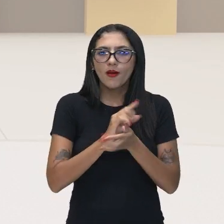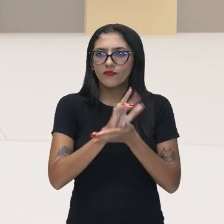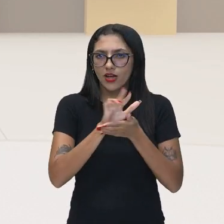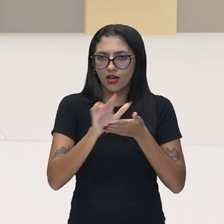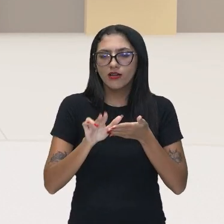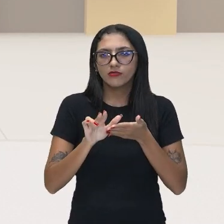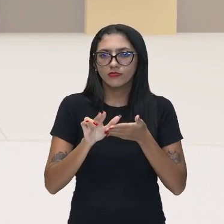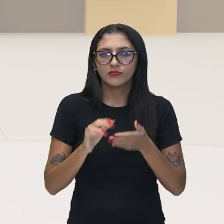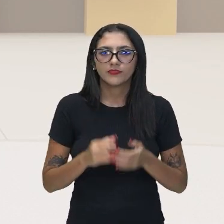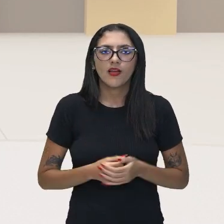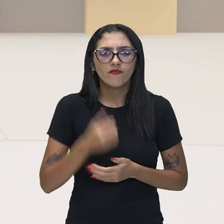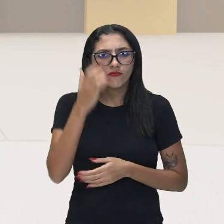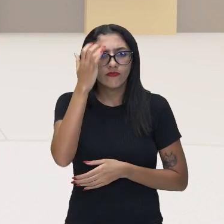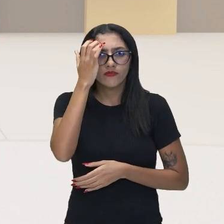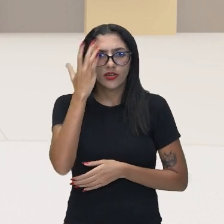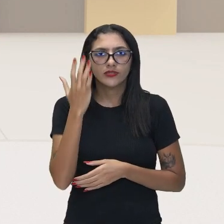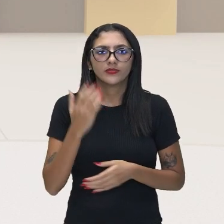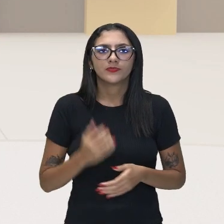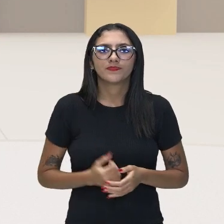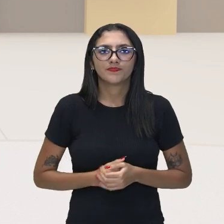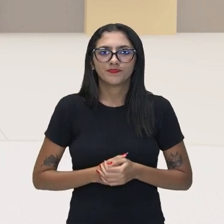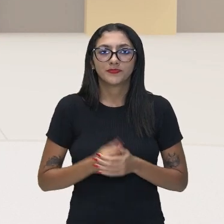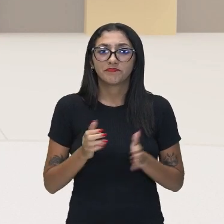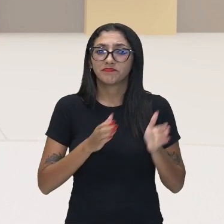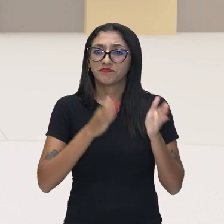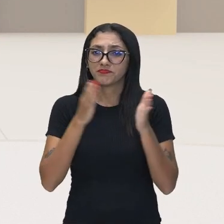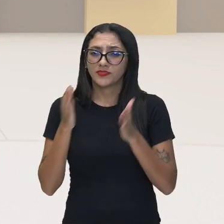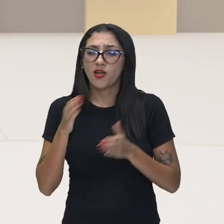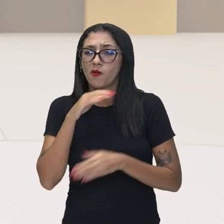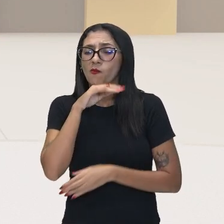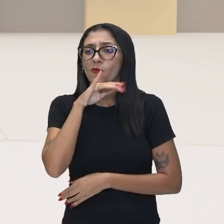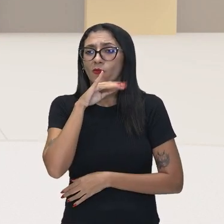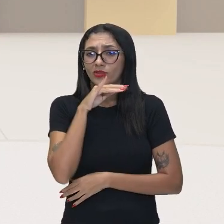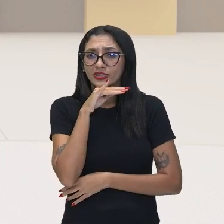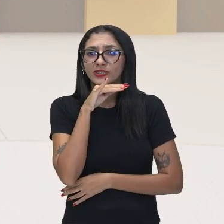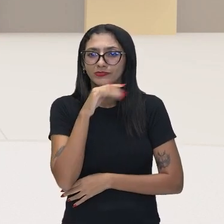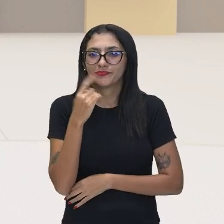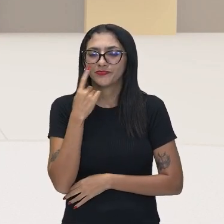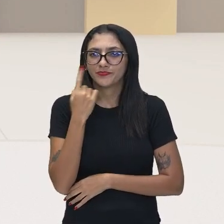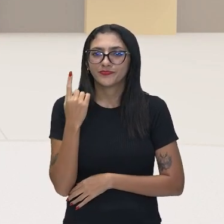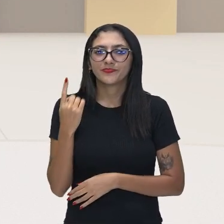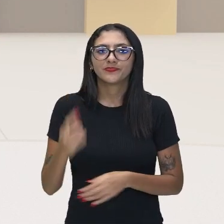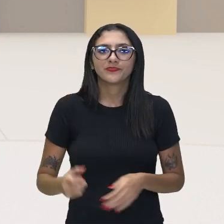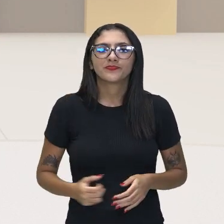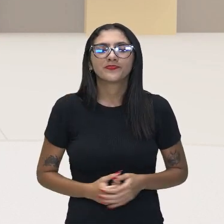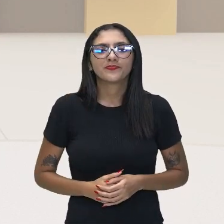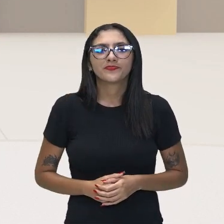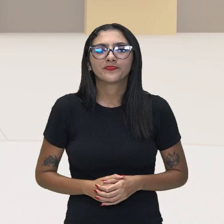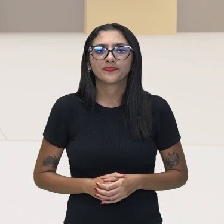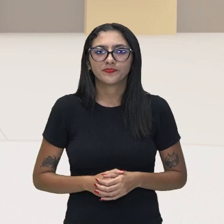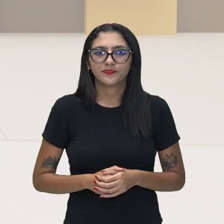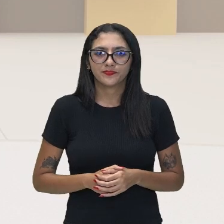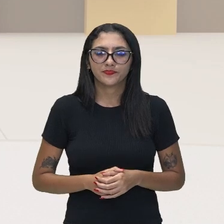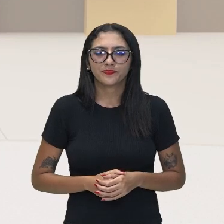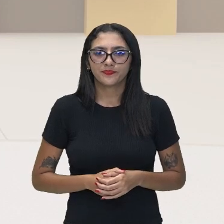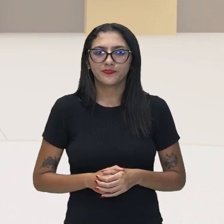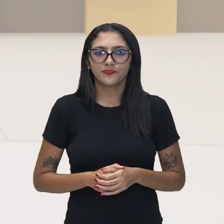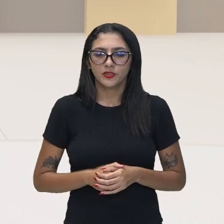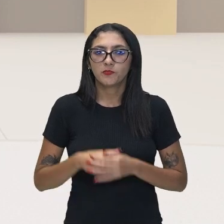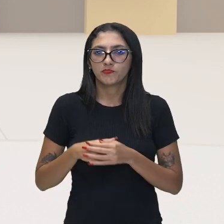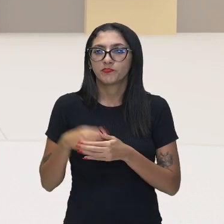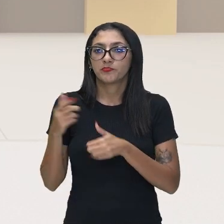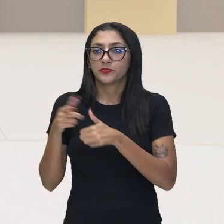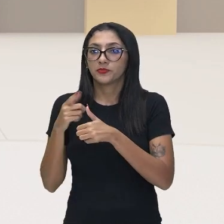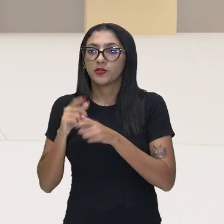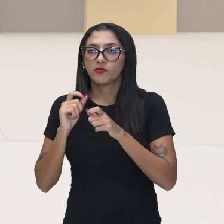pessoal. Mas vamos atentar também para as desvantagens, né? Quais serão as desvantagens desse tipo de empréstimo pessoal? Acompanhe comigo. Primeiro deles,